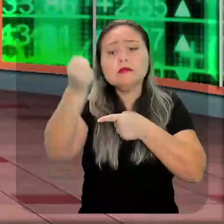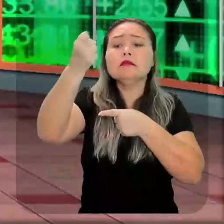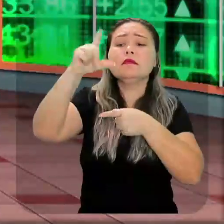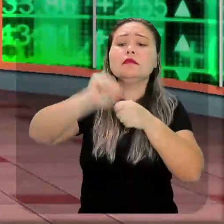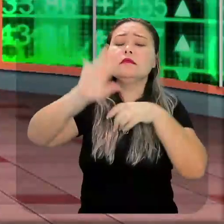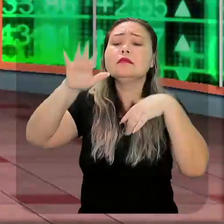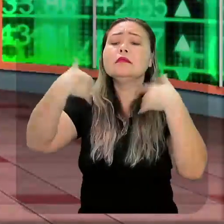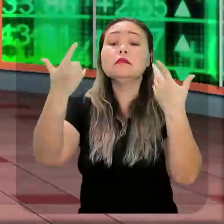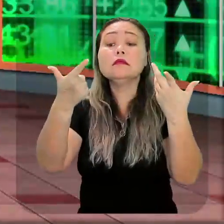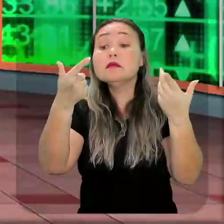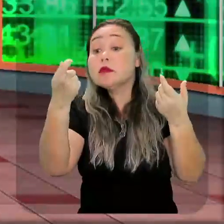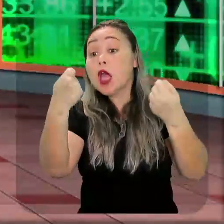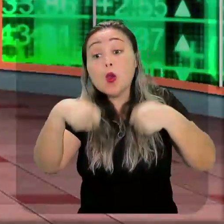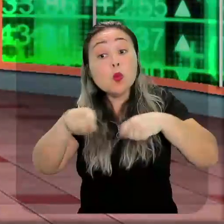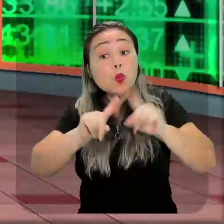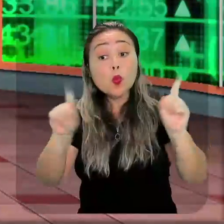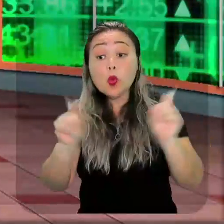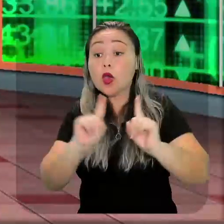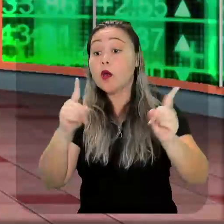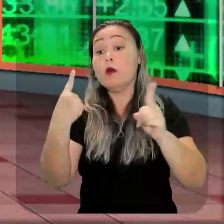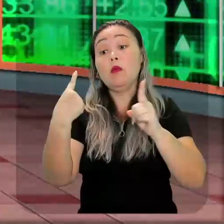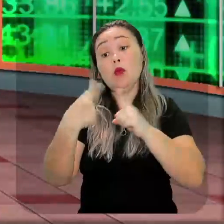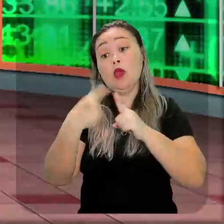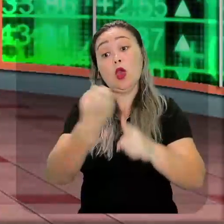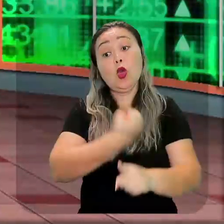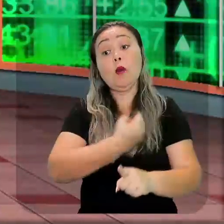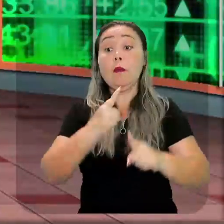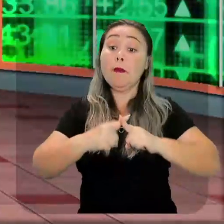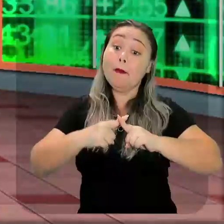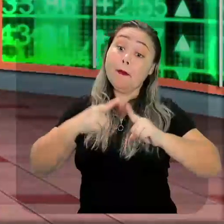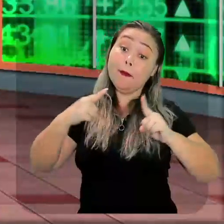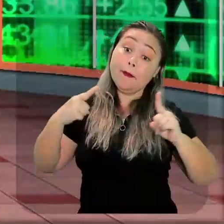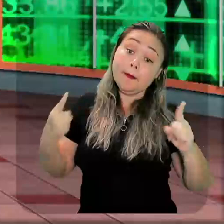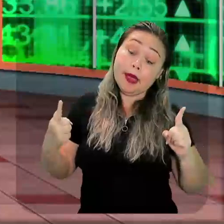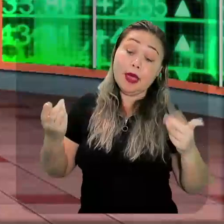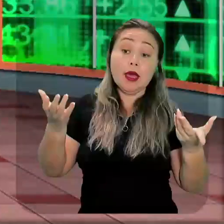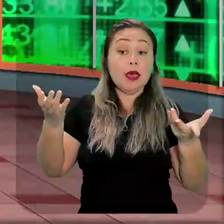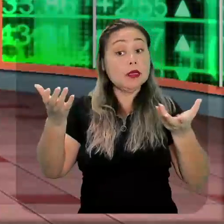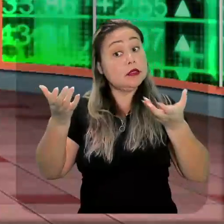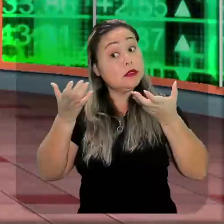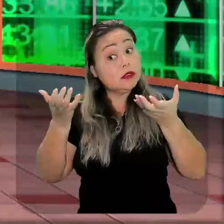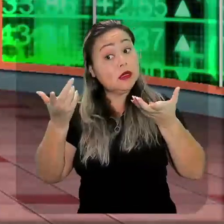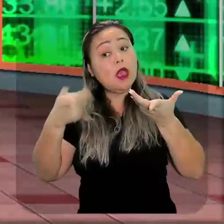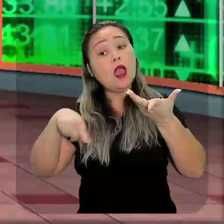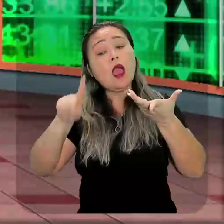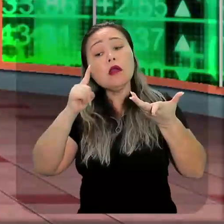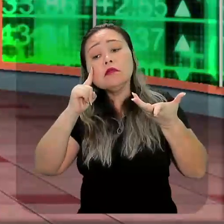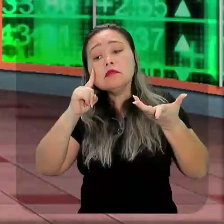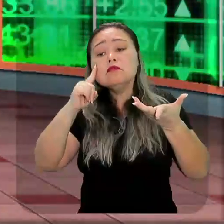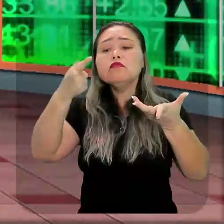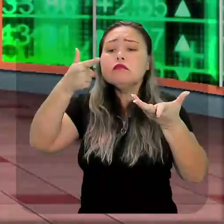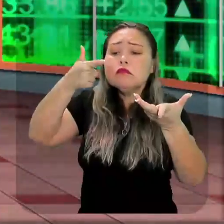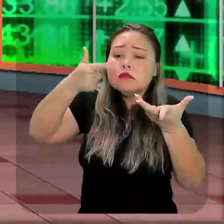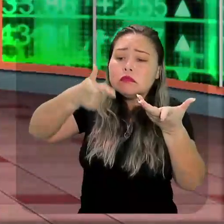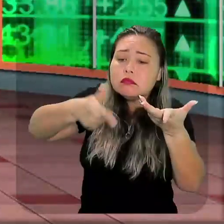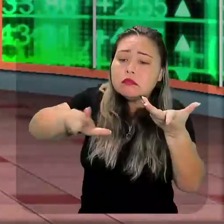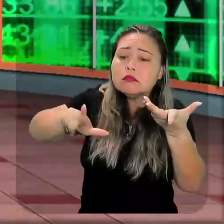aqueles que não precisaram por nota, mas que quiserem também, né? Dar aquela